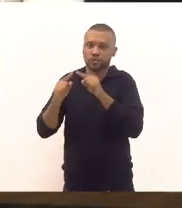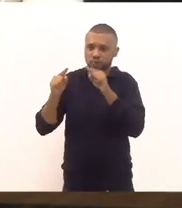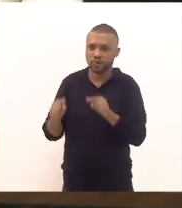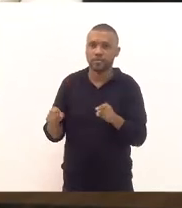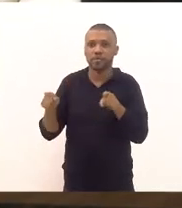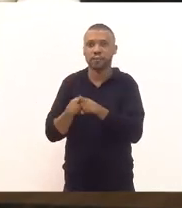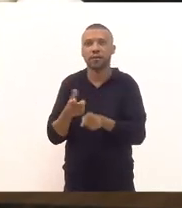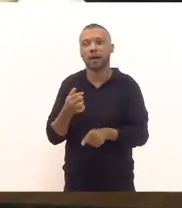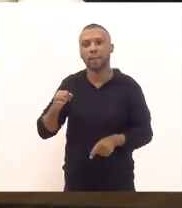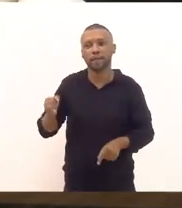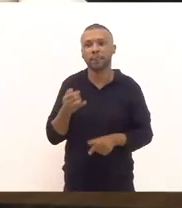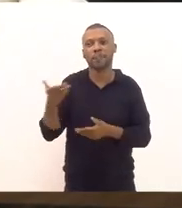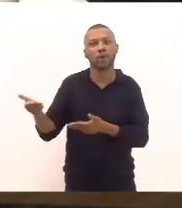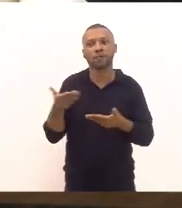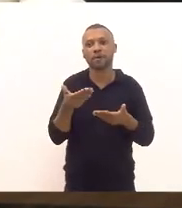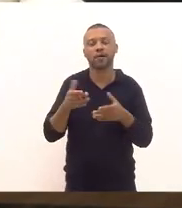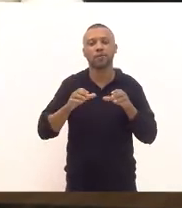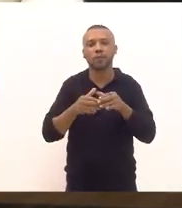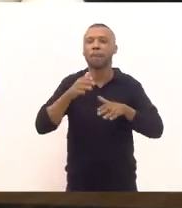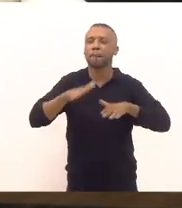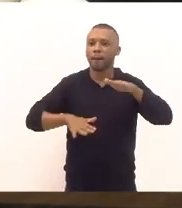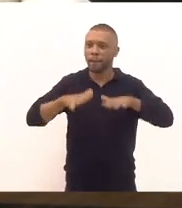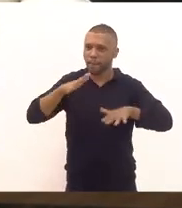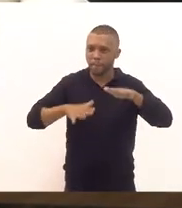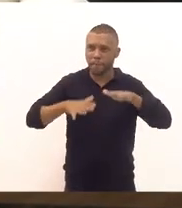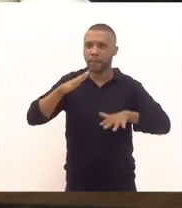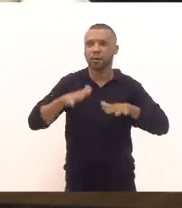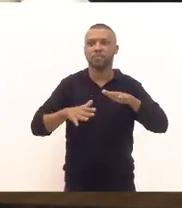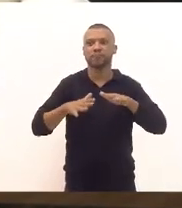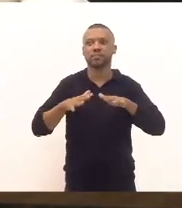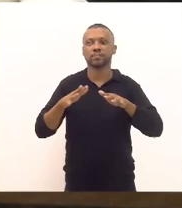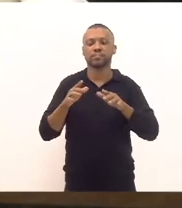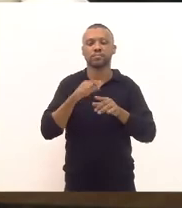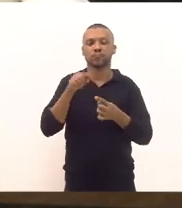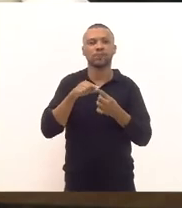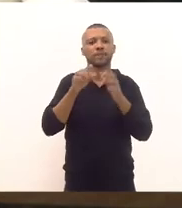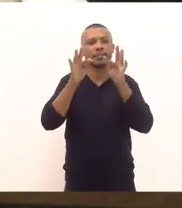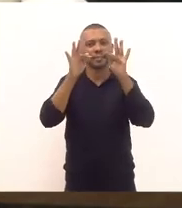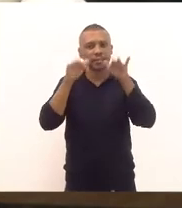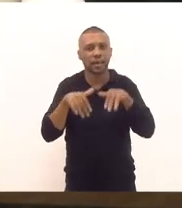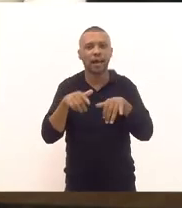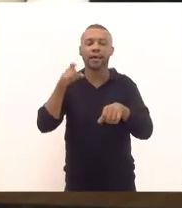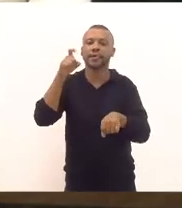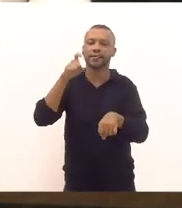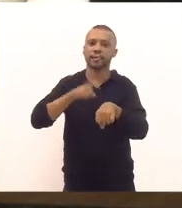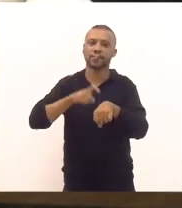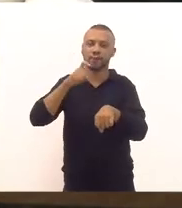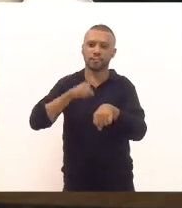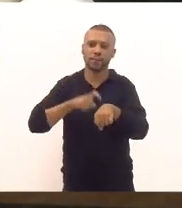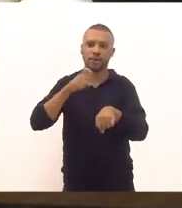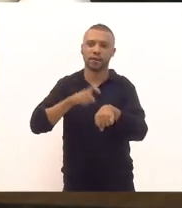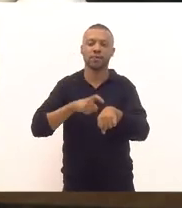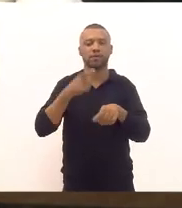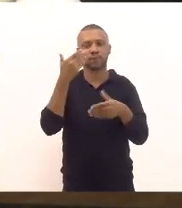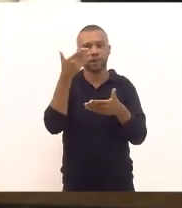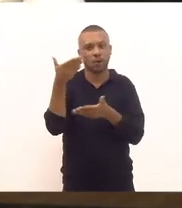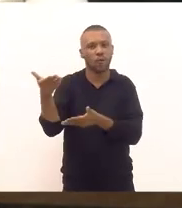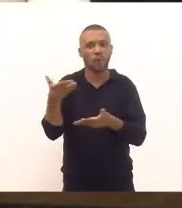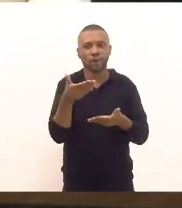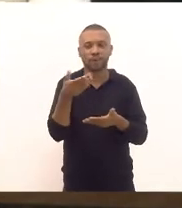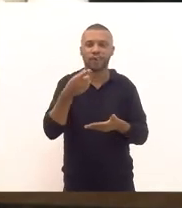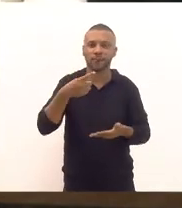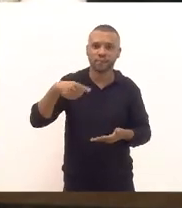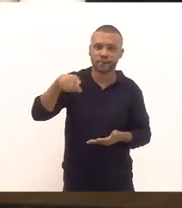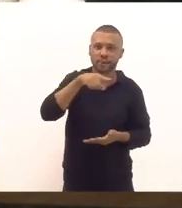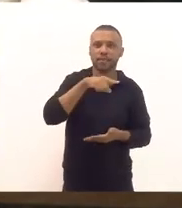aproveita agora para convidar para lábios 1 aí e para encerrar esse momento e convidar vocês